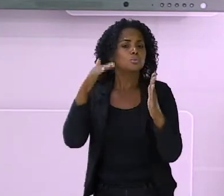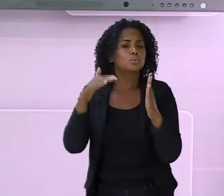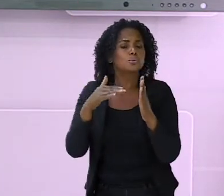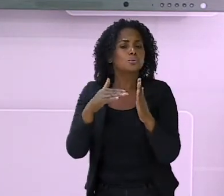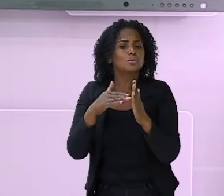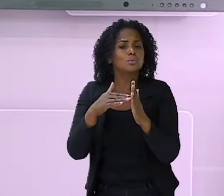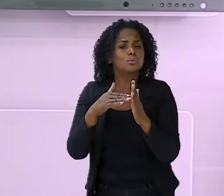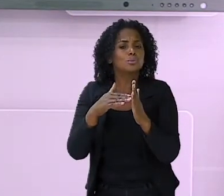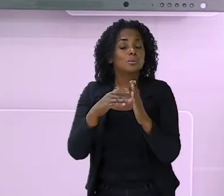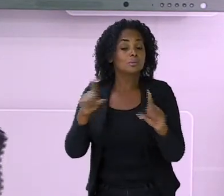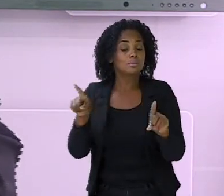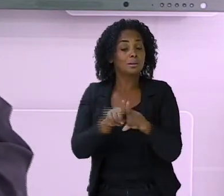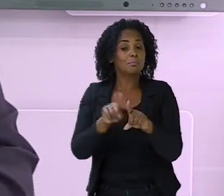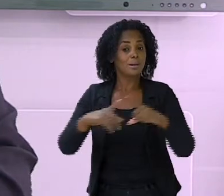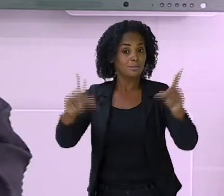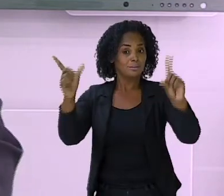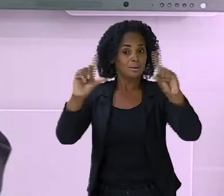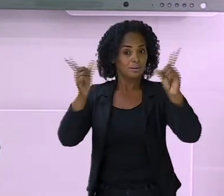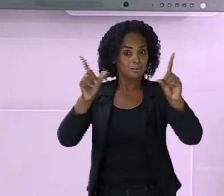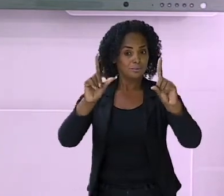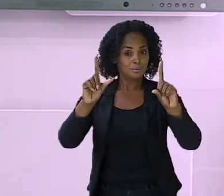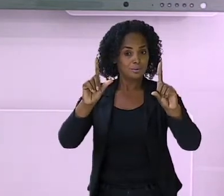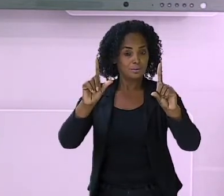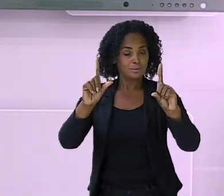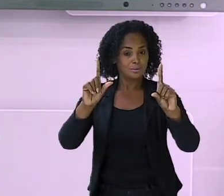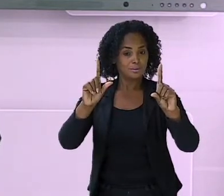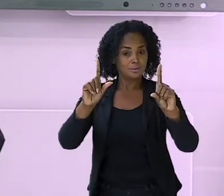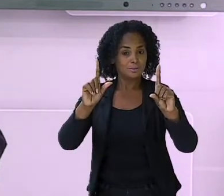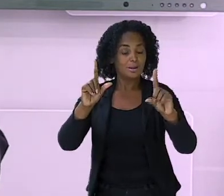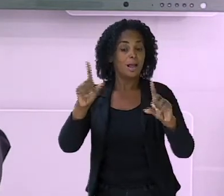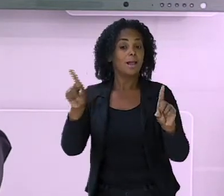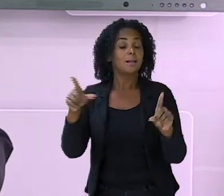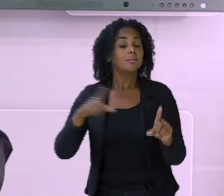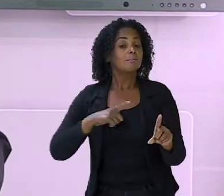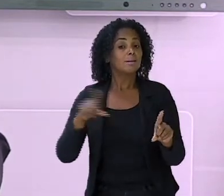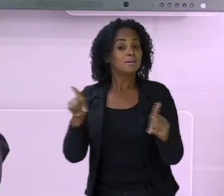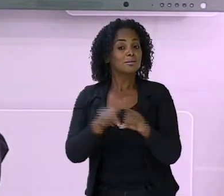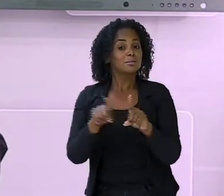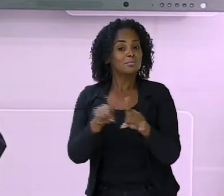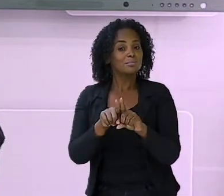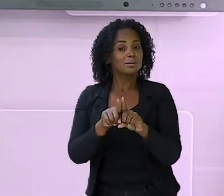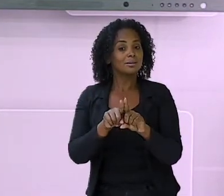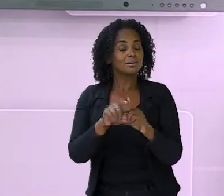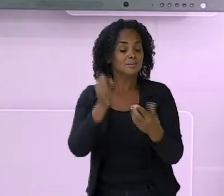slides, e nós temos a câmera, a iluminação que vocês não